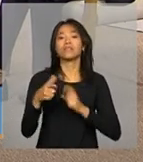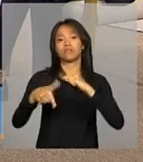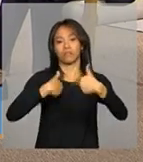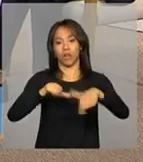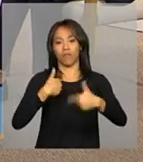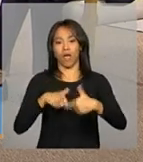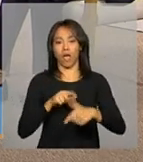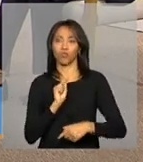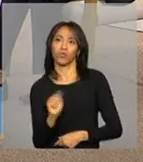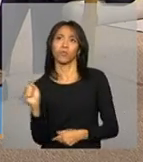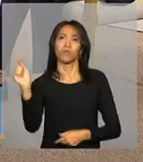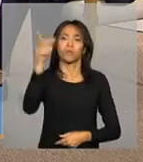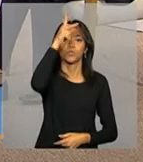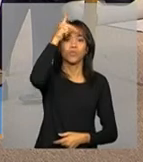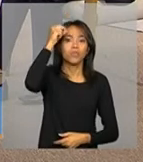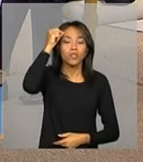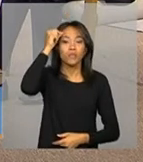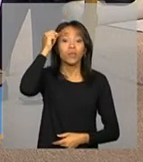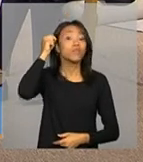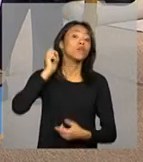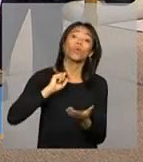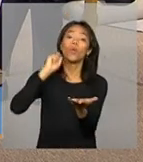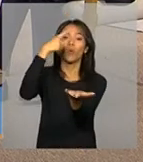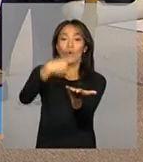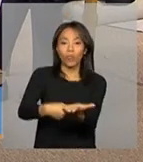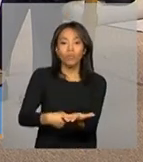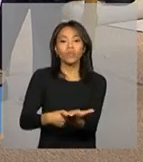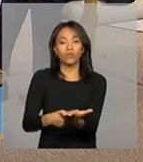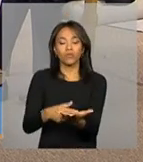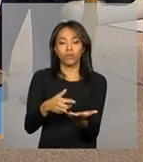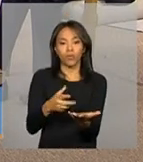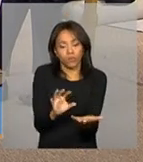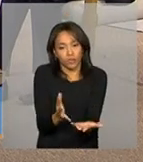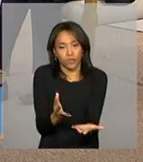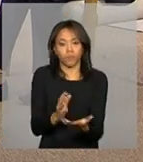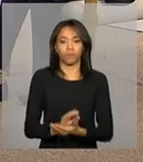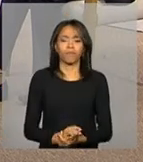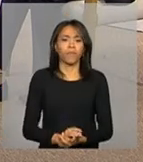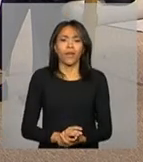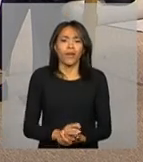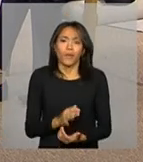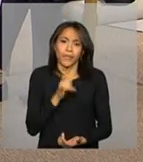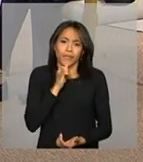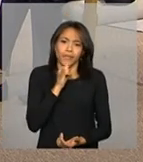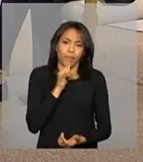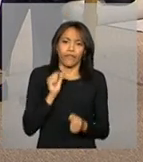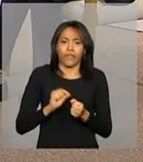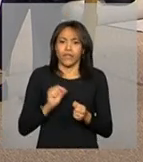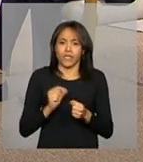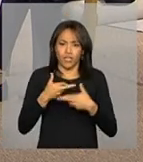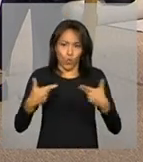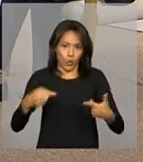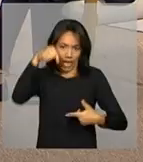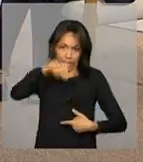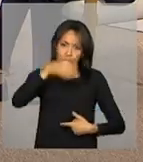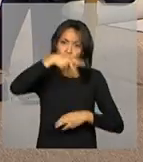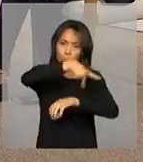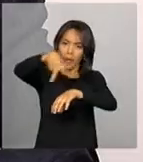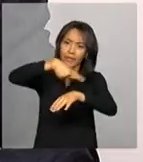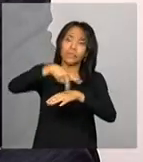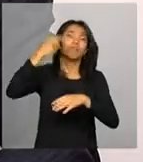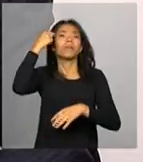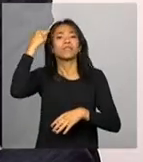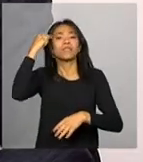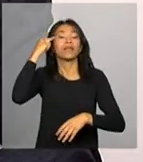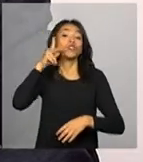municípios que a pactuação veio nesse momento também ou seja não dá mais para fazer as coisas nesse país e pai pensar